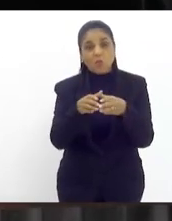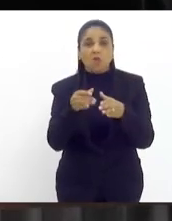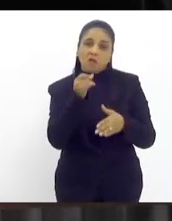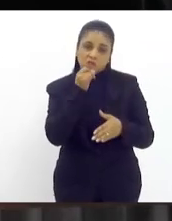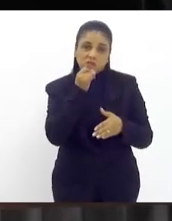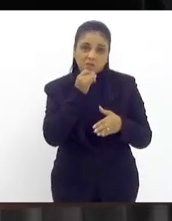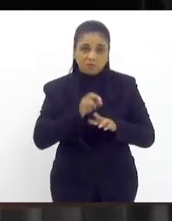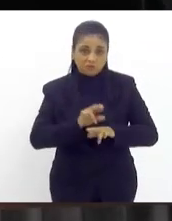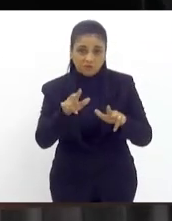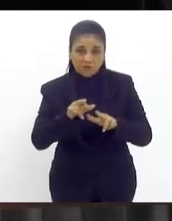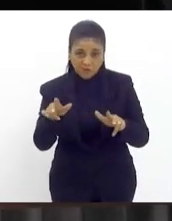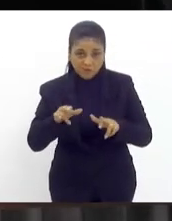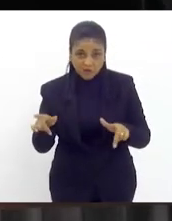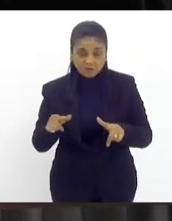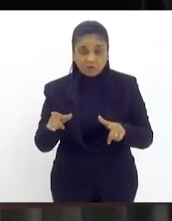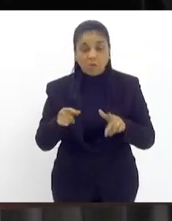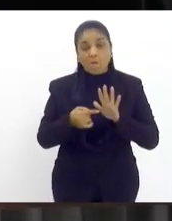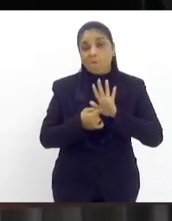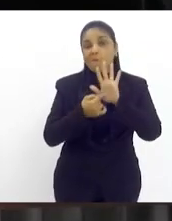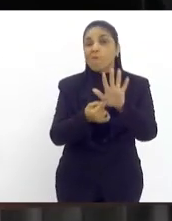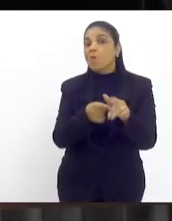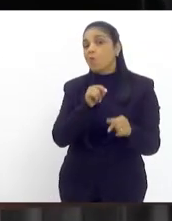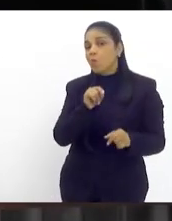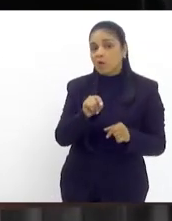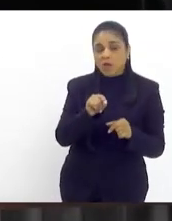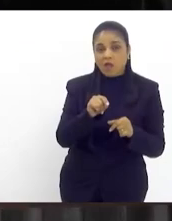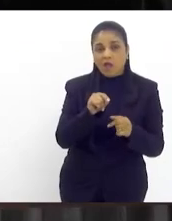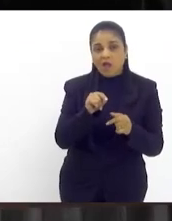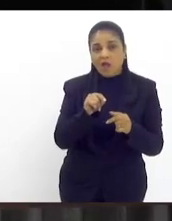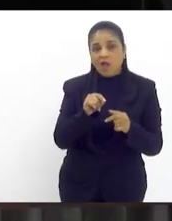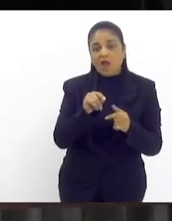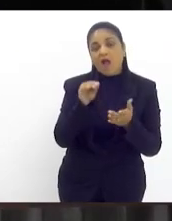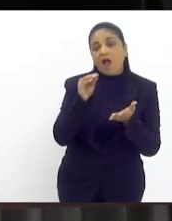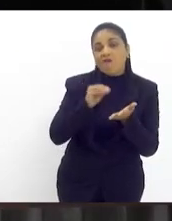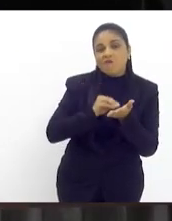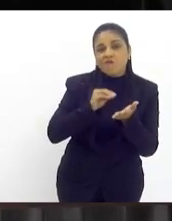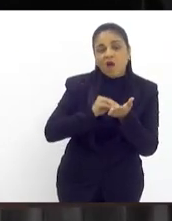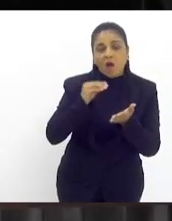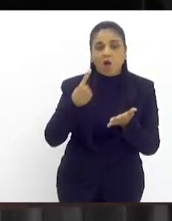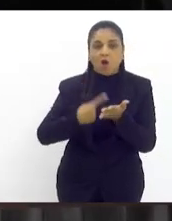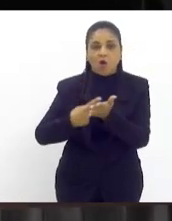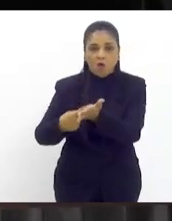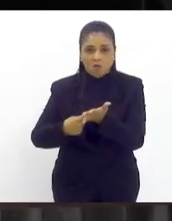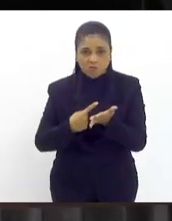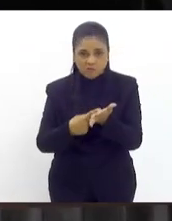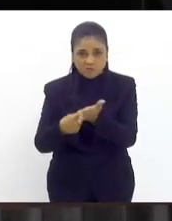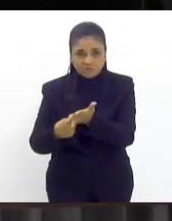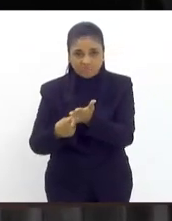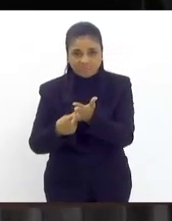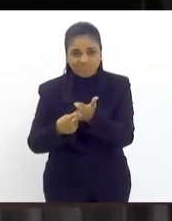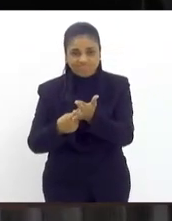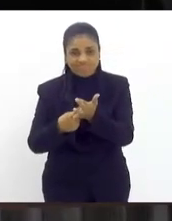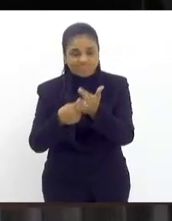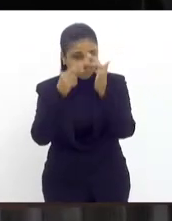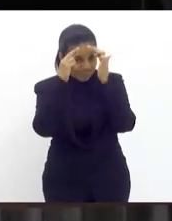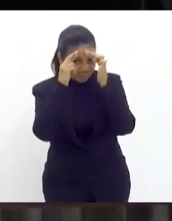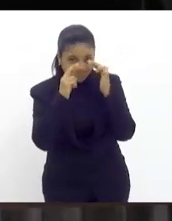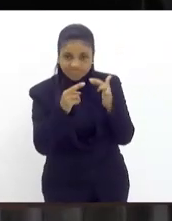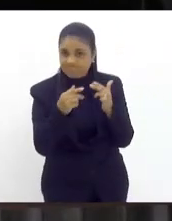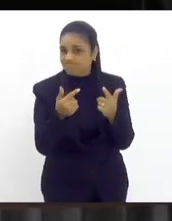que mostram a manobra a falta de compromisso e aí responsabilidade